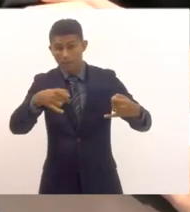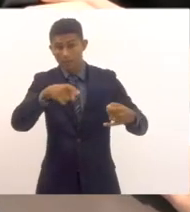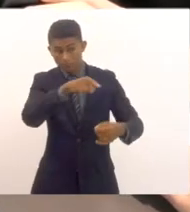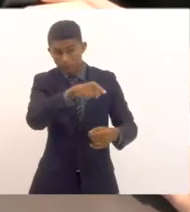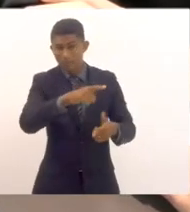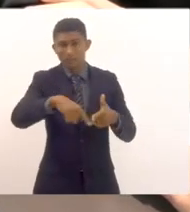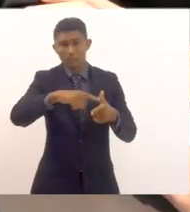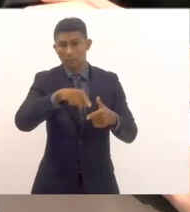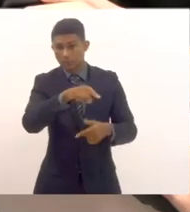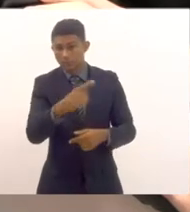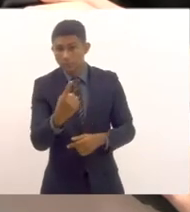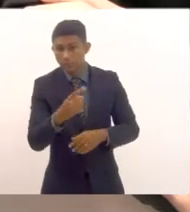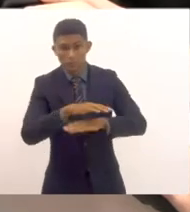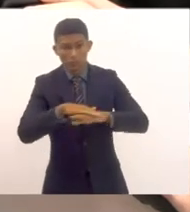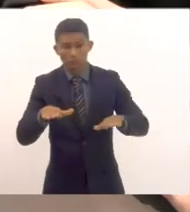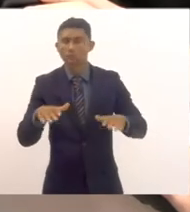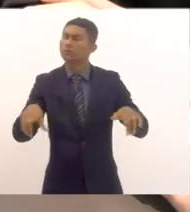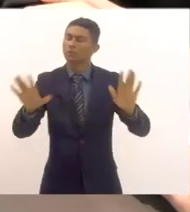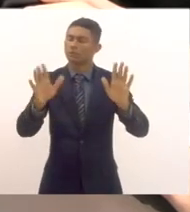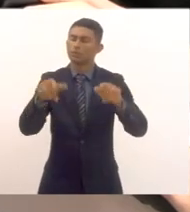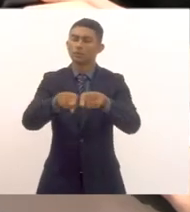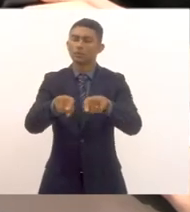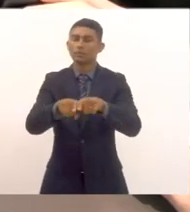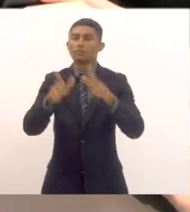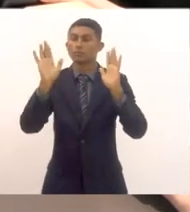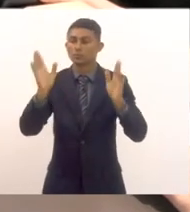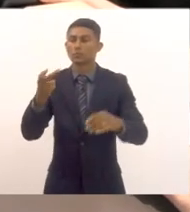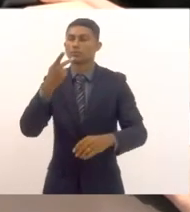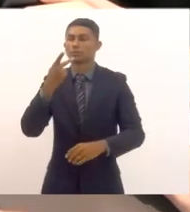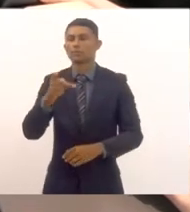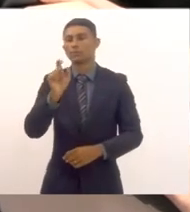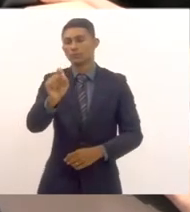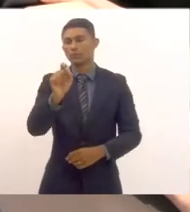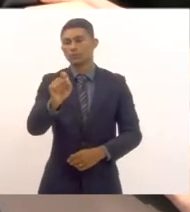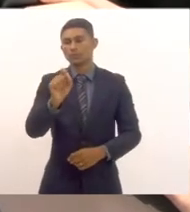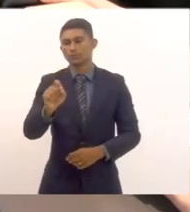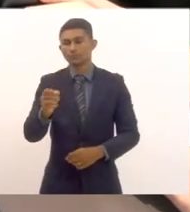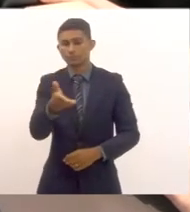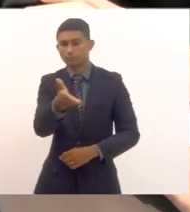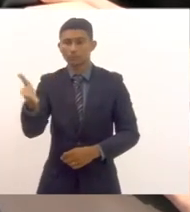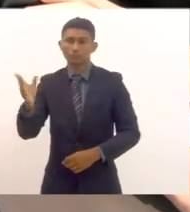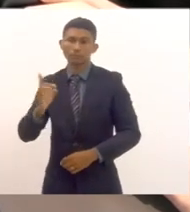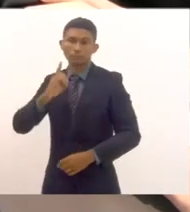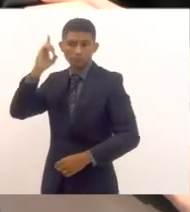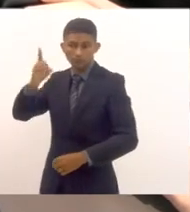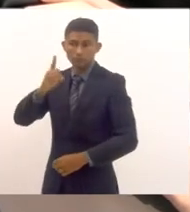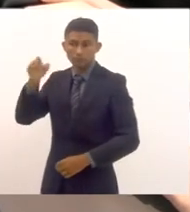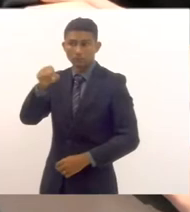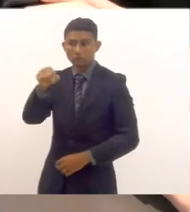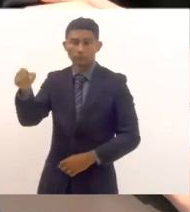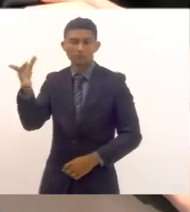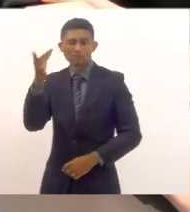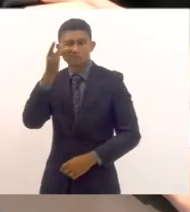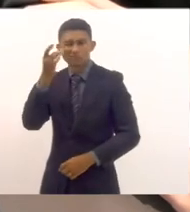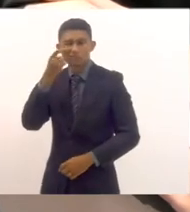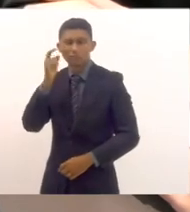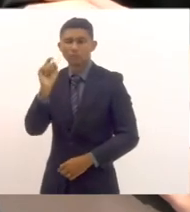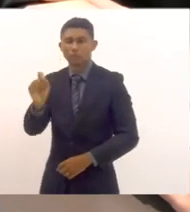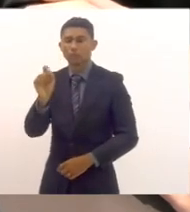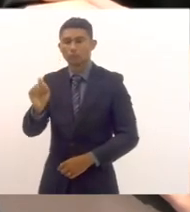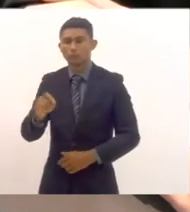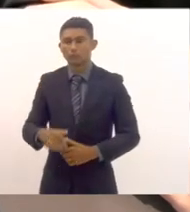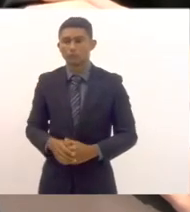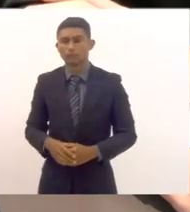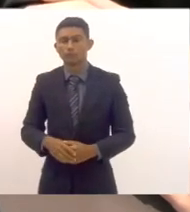problema Eu já comentei também em uma outra oportunidade o deputado chegar a oportunidade de verificar via permanente